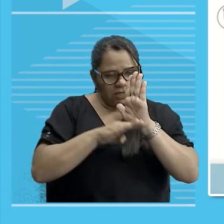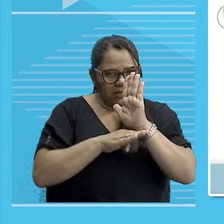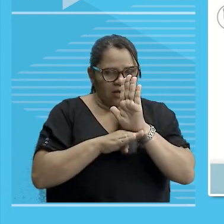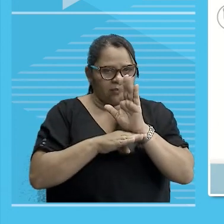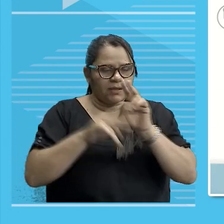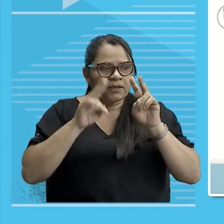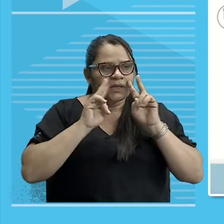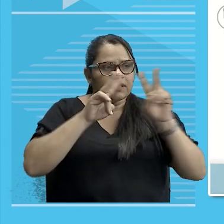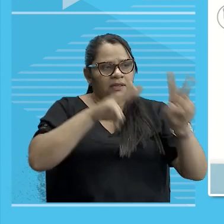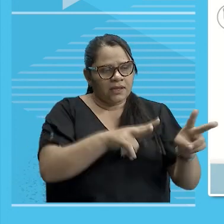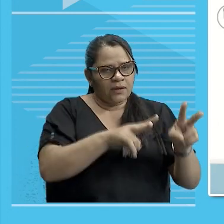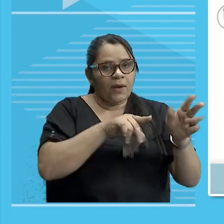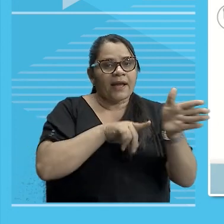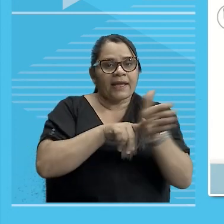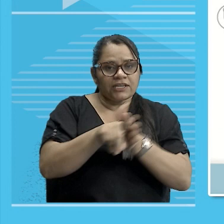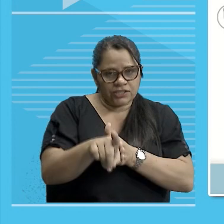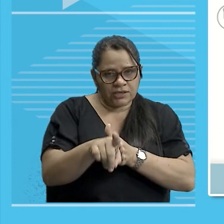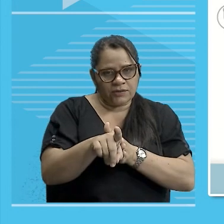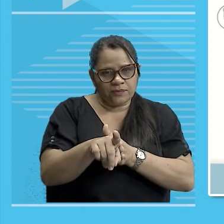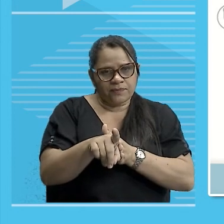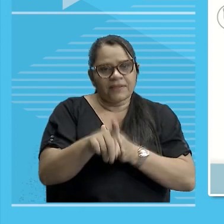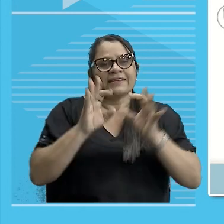está certíssima